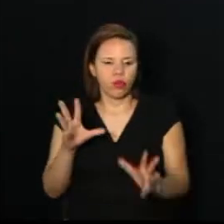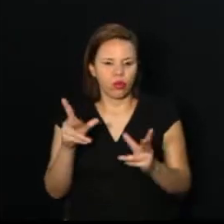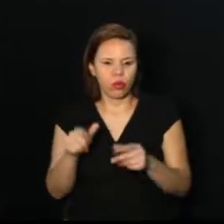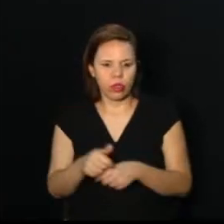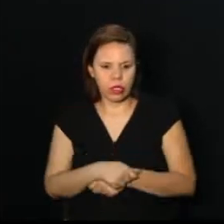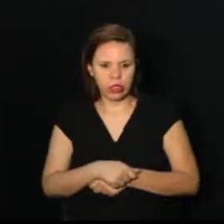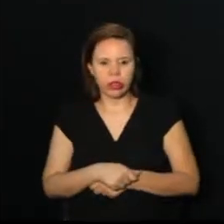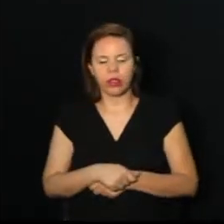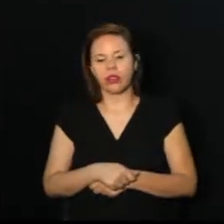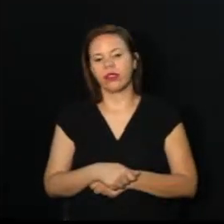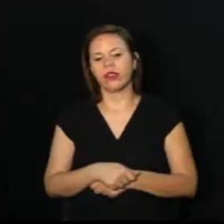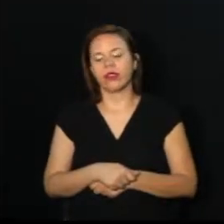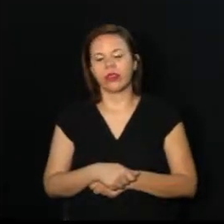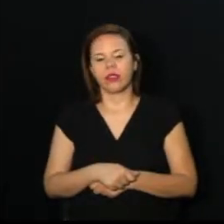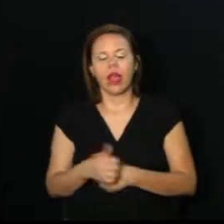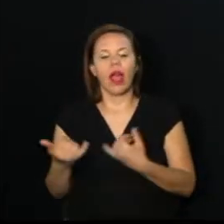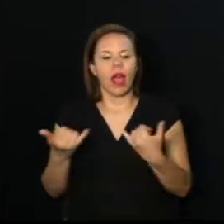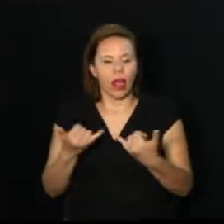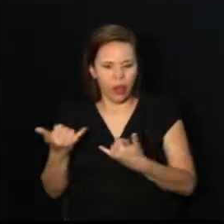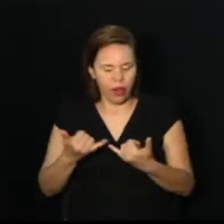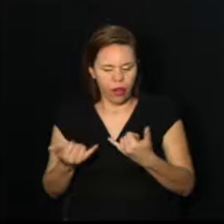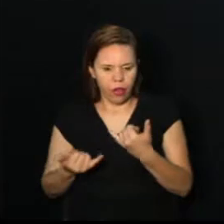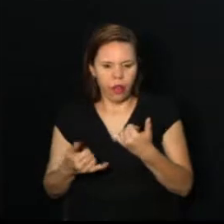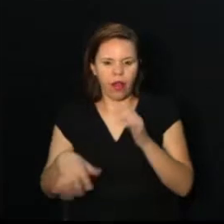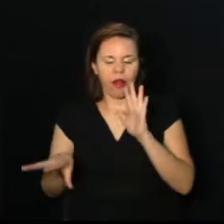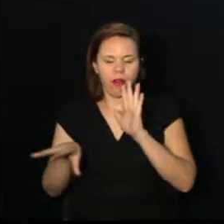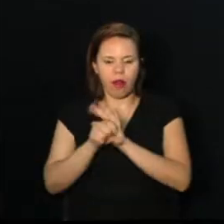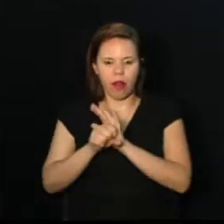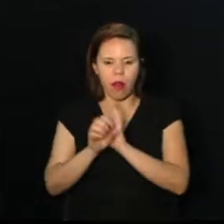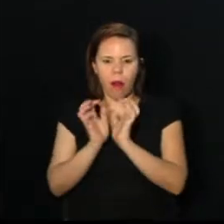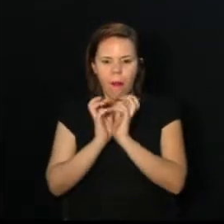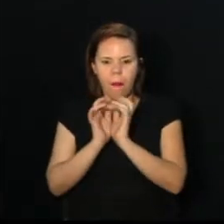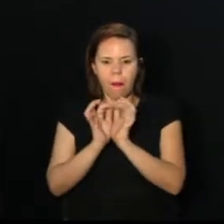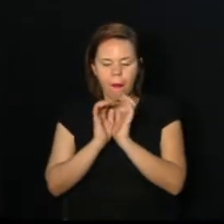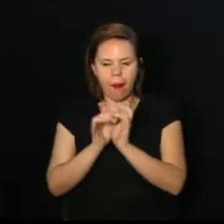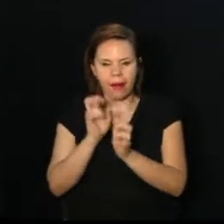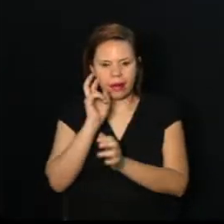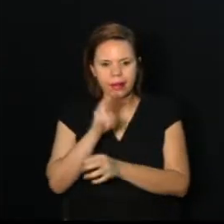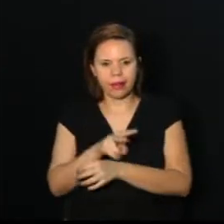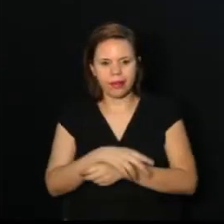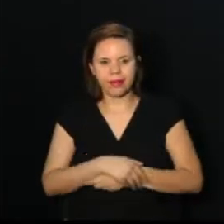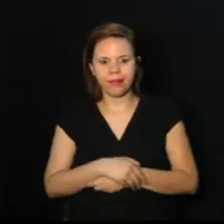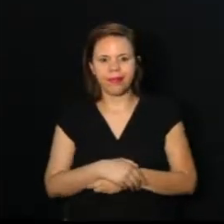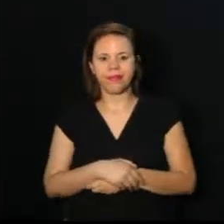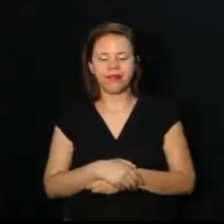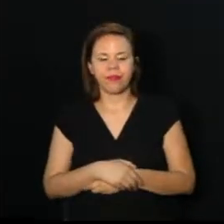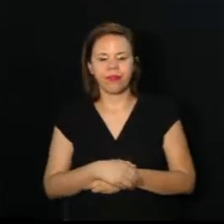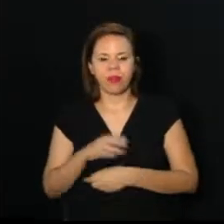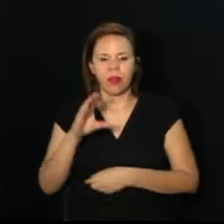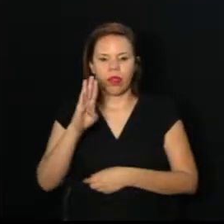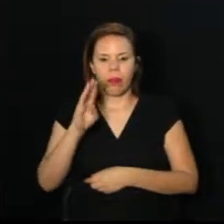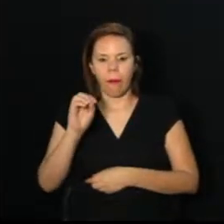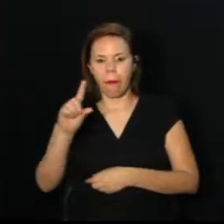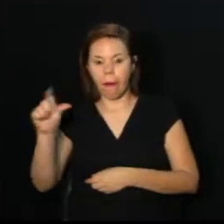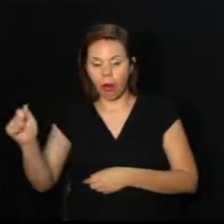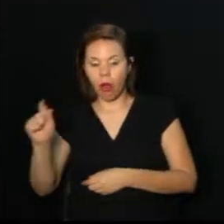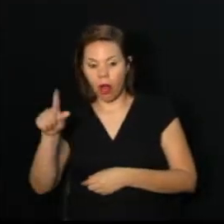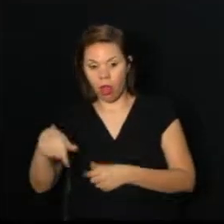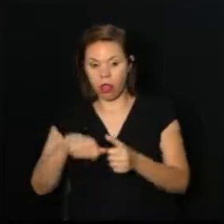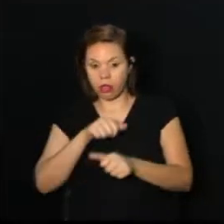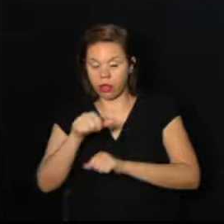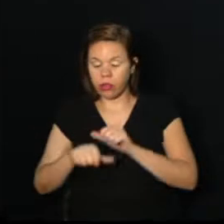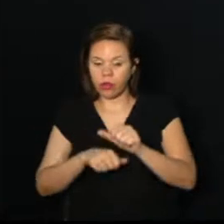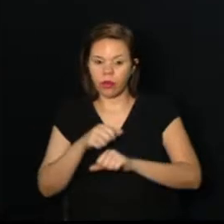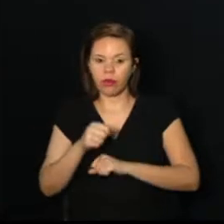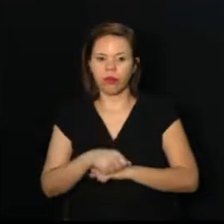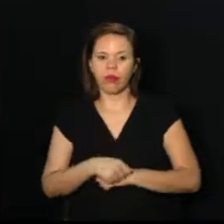isso, a informação que eu vi, que era bola, tem que ser